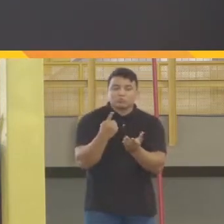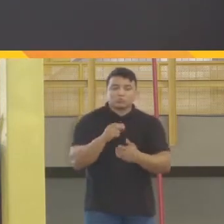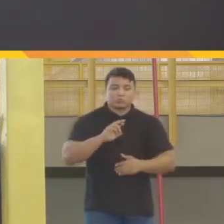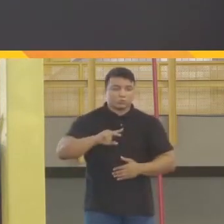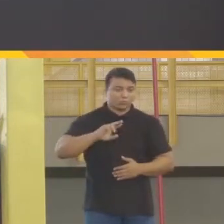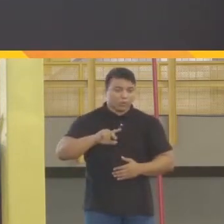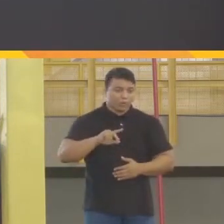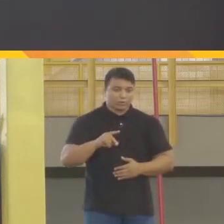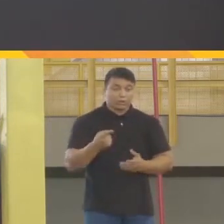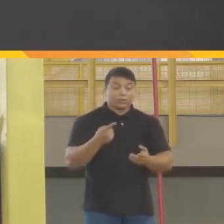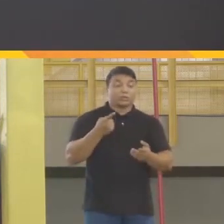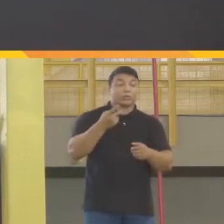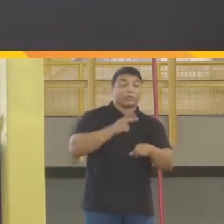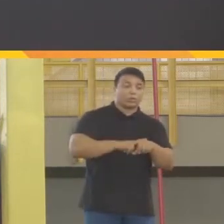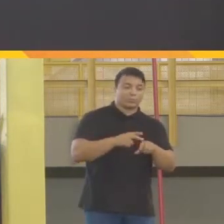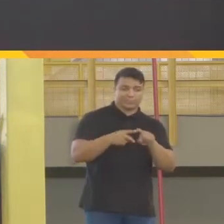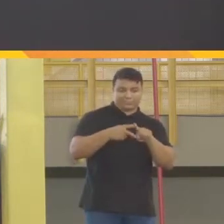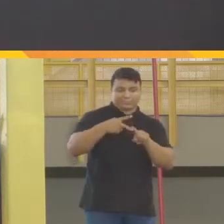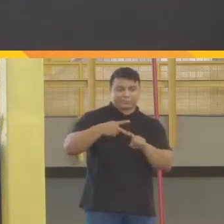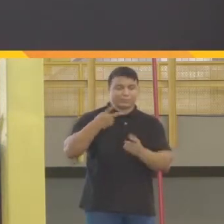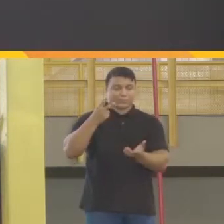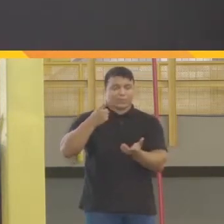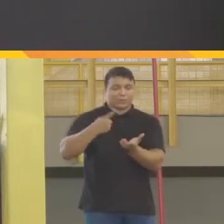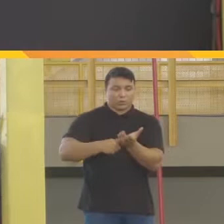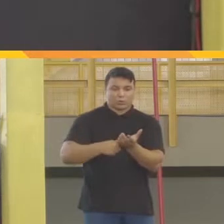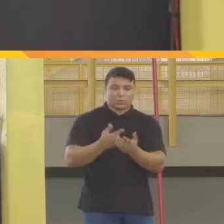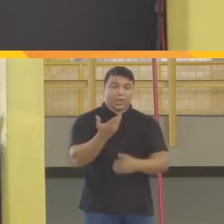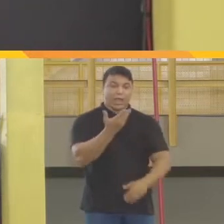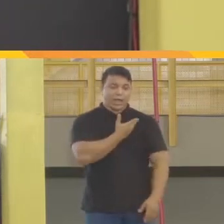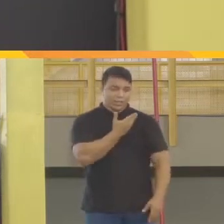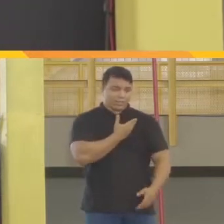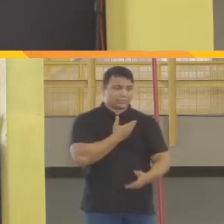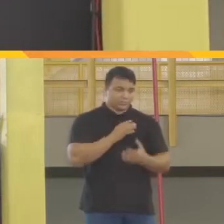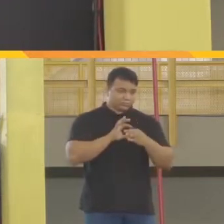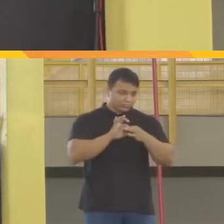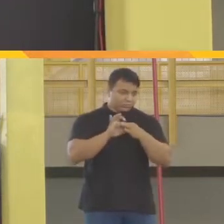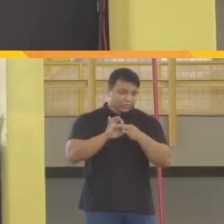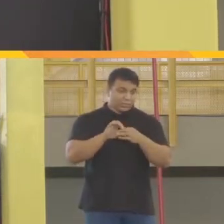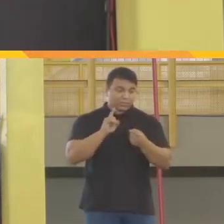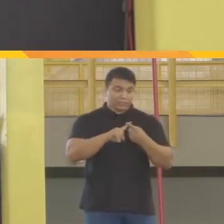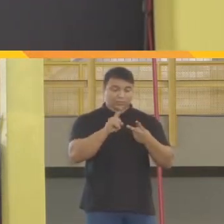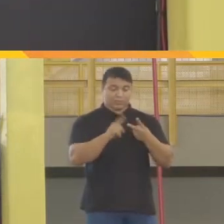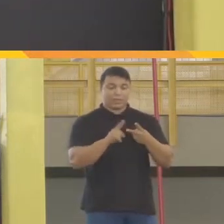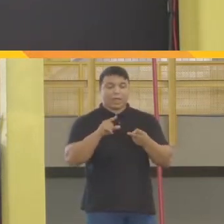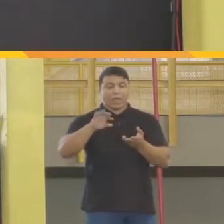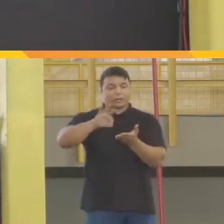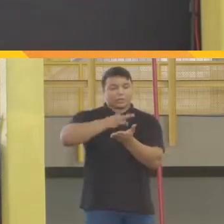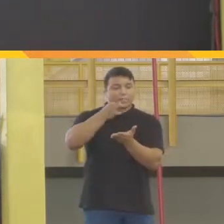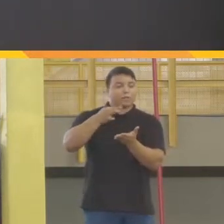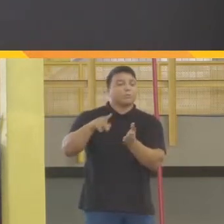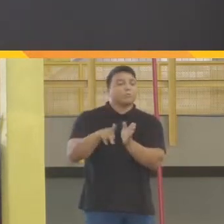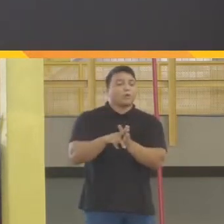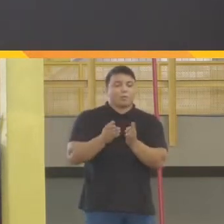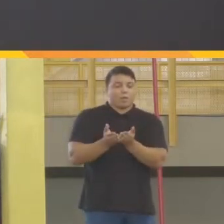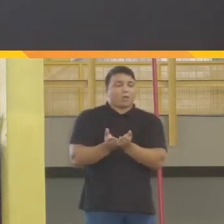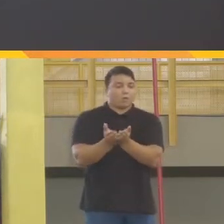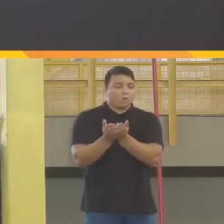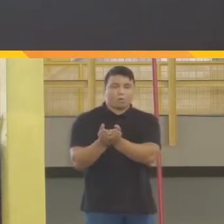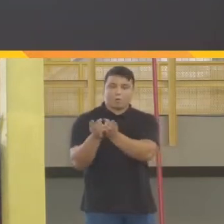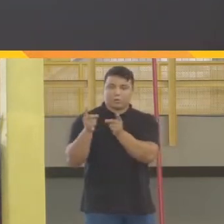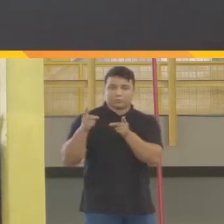tratados importantes. O Tratado de Aliança e Amizade e o Tratado de Comércio e